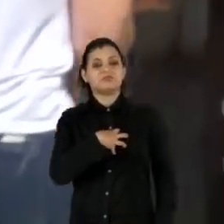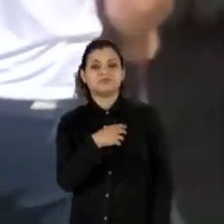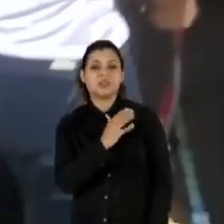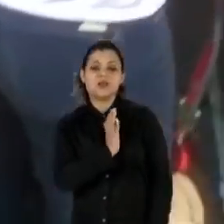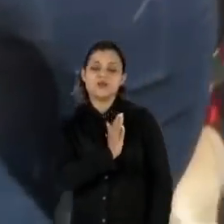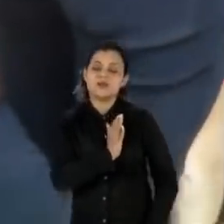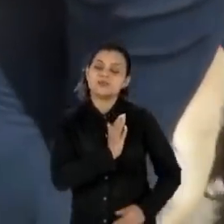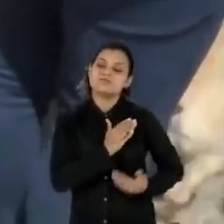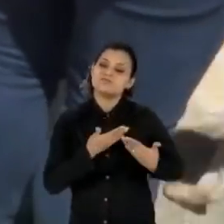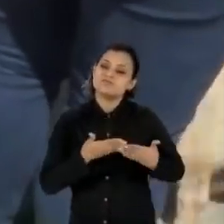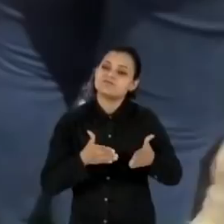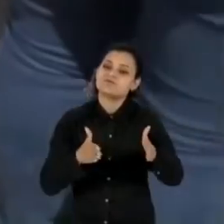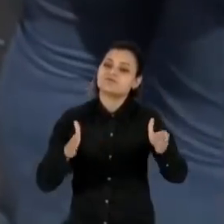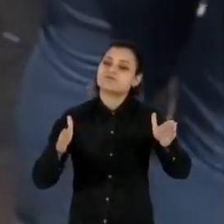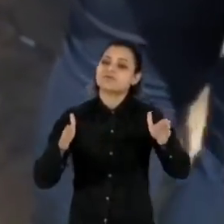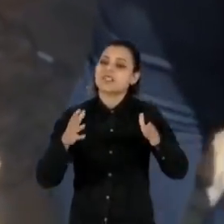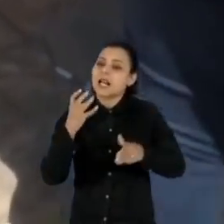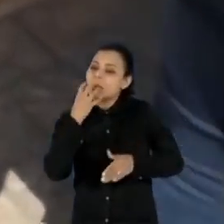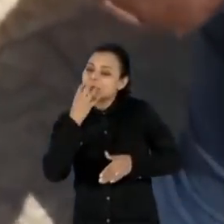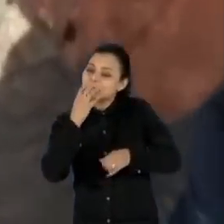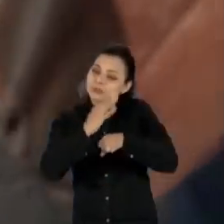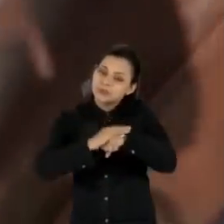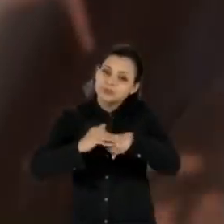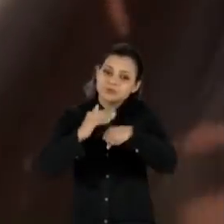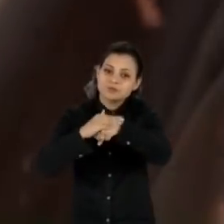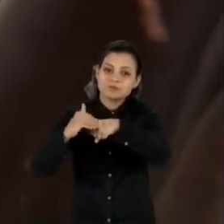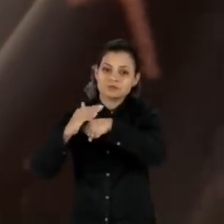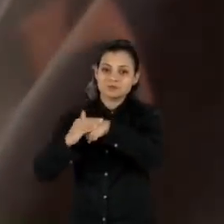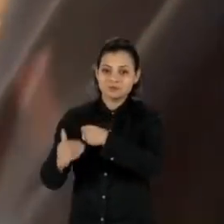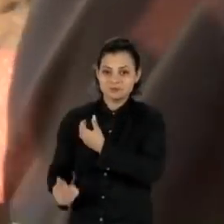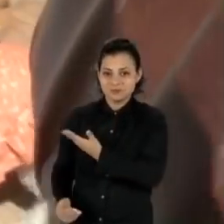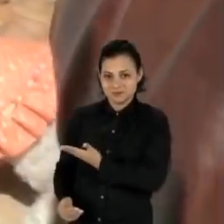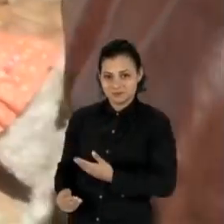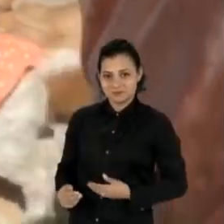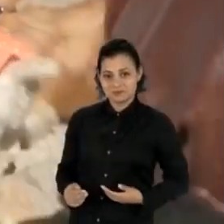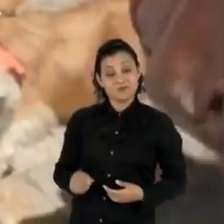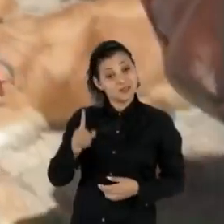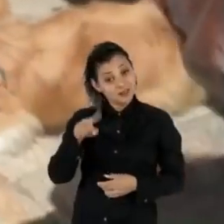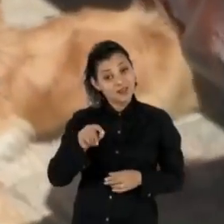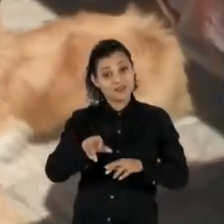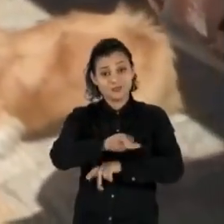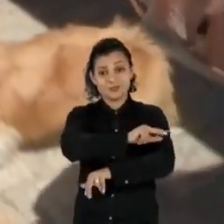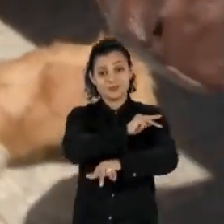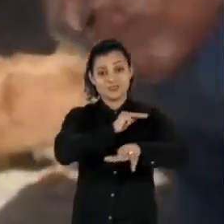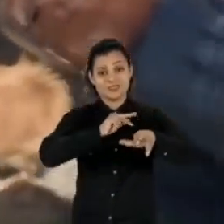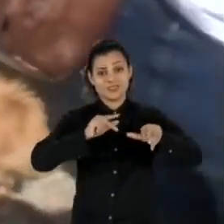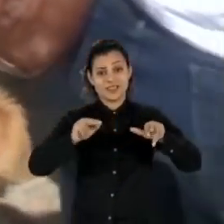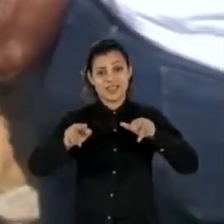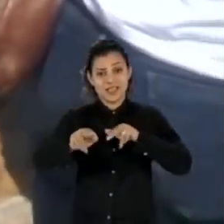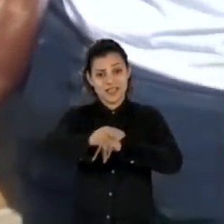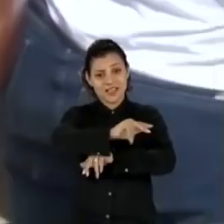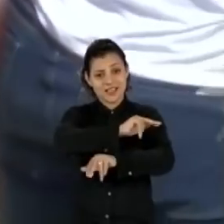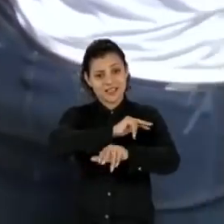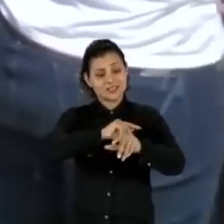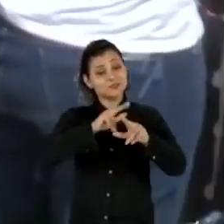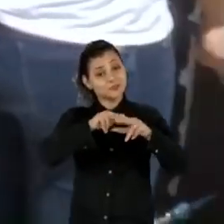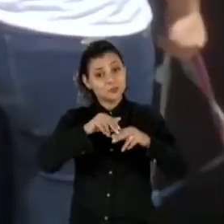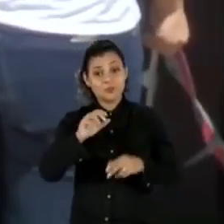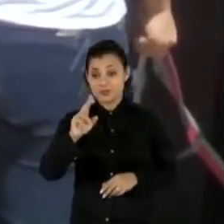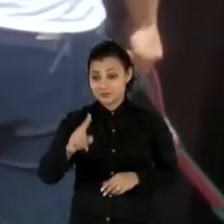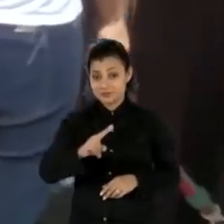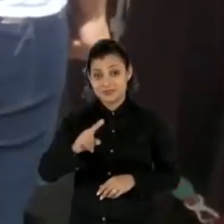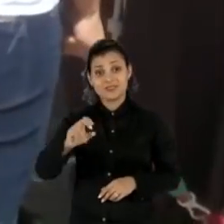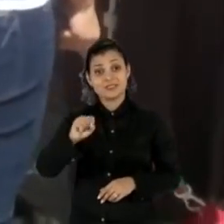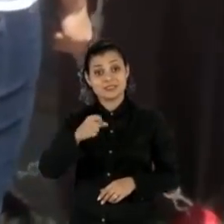aberto também os nossos quatro patas os duas patas é símbolo da diversidade das diferenças porque são